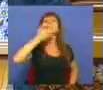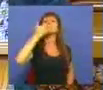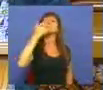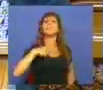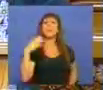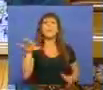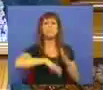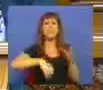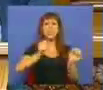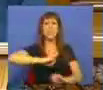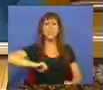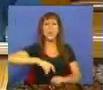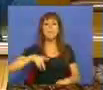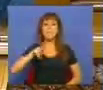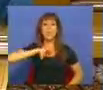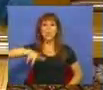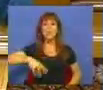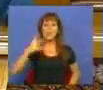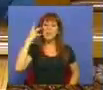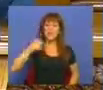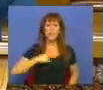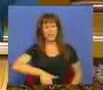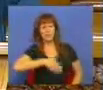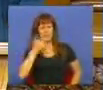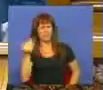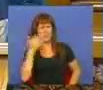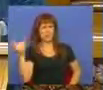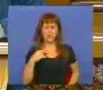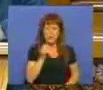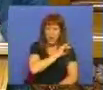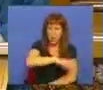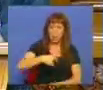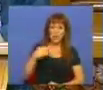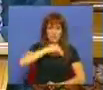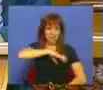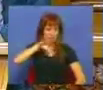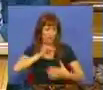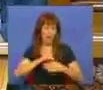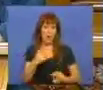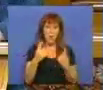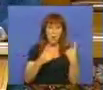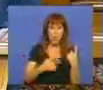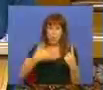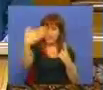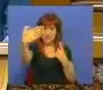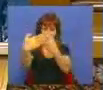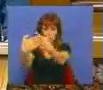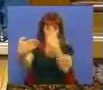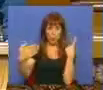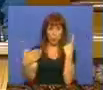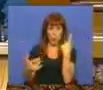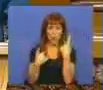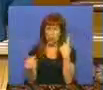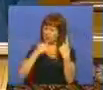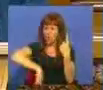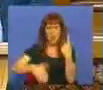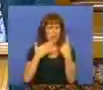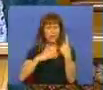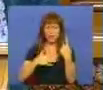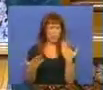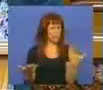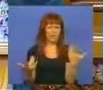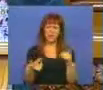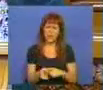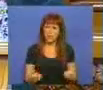e a precariedade. Portugal vive a aberração da pobreza assalariada. 1 em cada 7 trabalhadores não ganha o